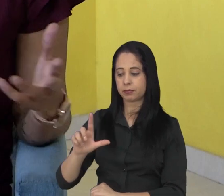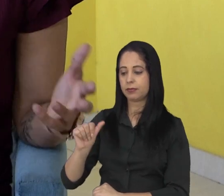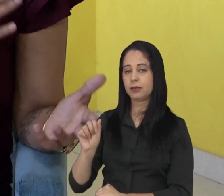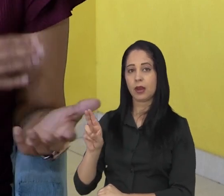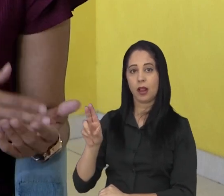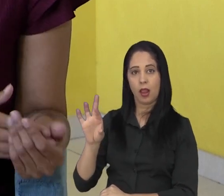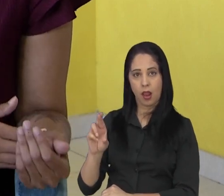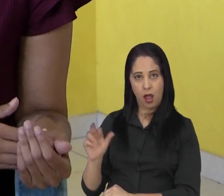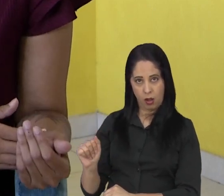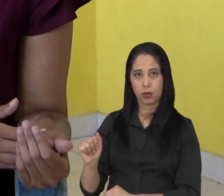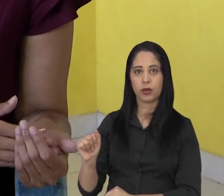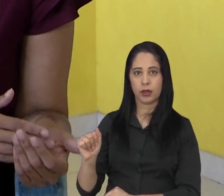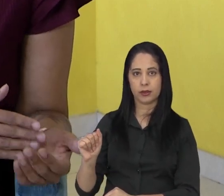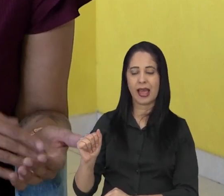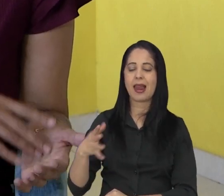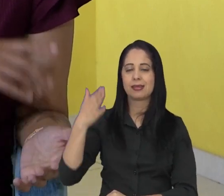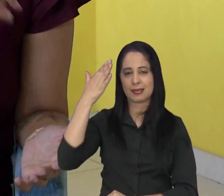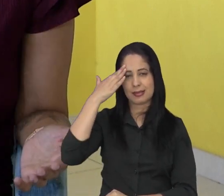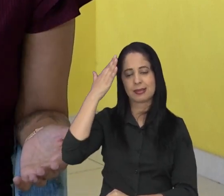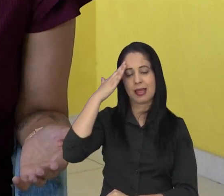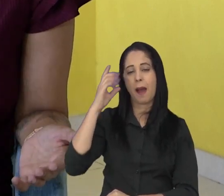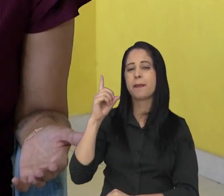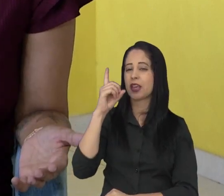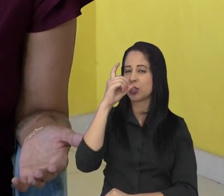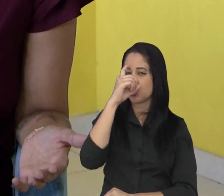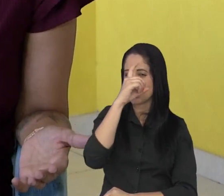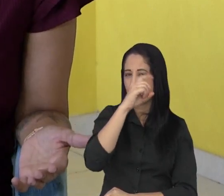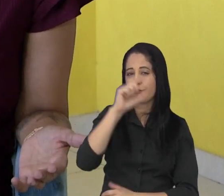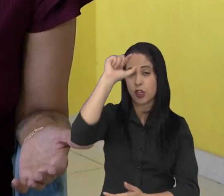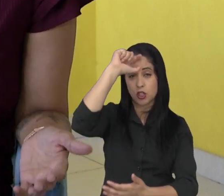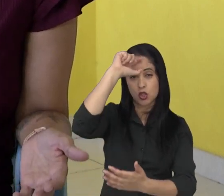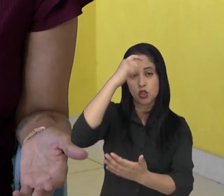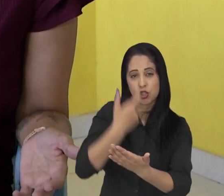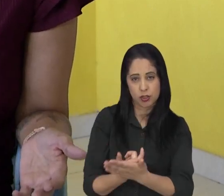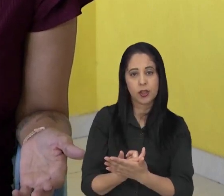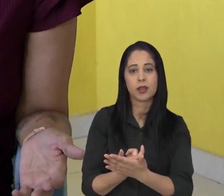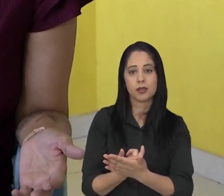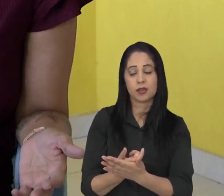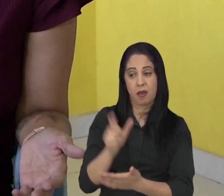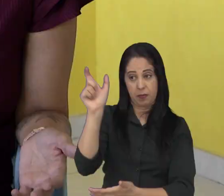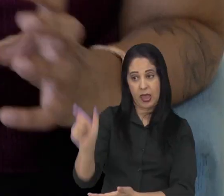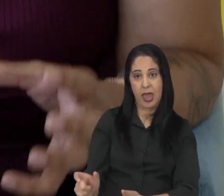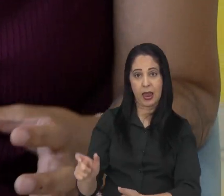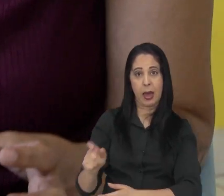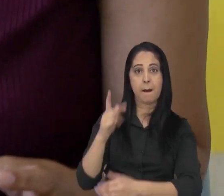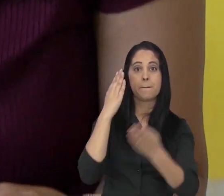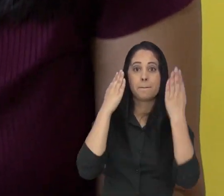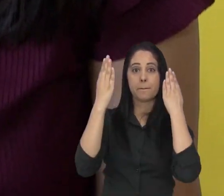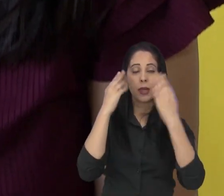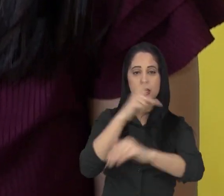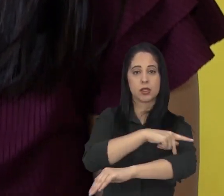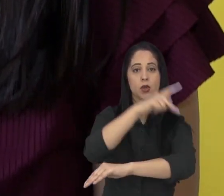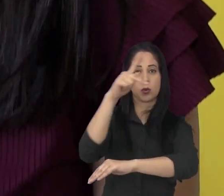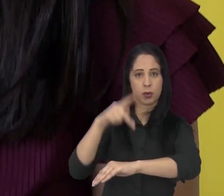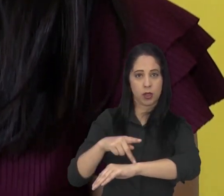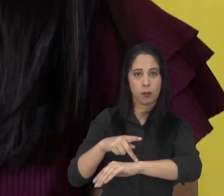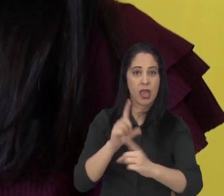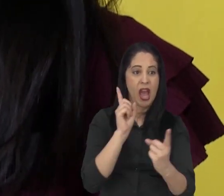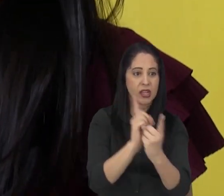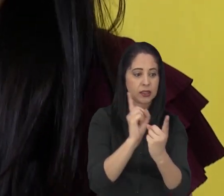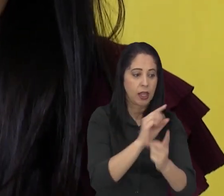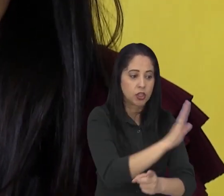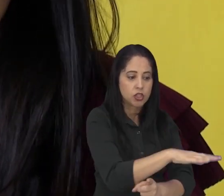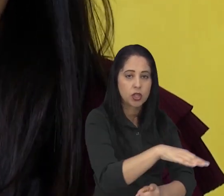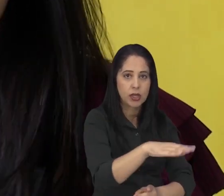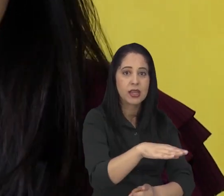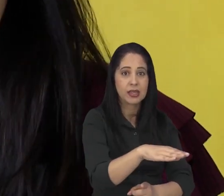A rotina da Laura fez ela conhecer bem as dificuldades de quem convive com a dislexia. Ela é psicopedagoga e atende crianças